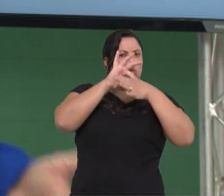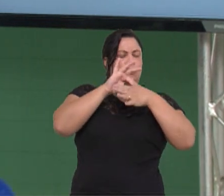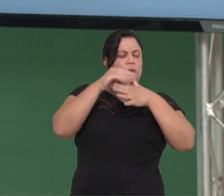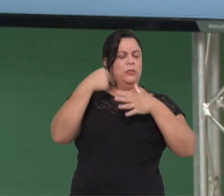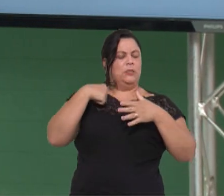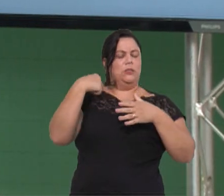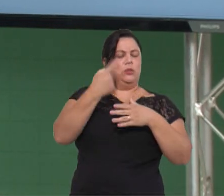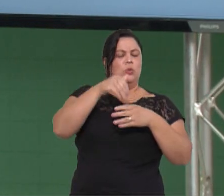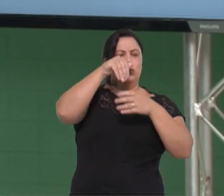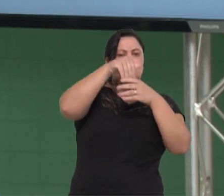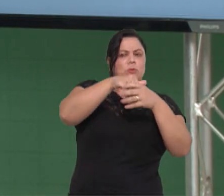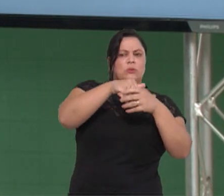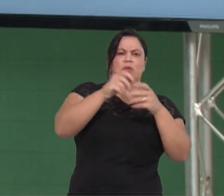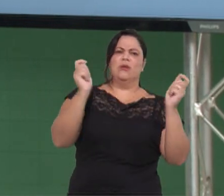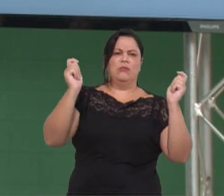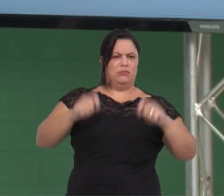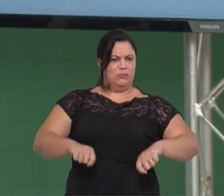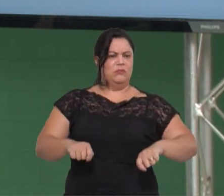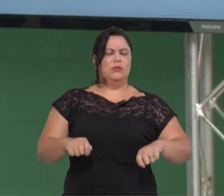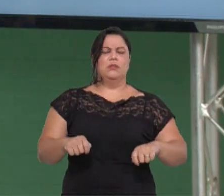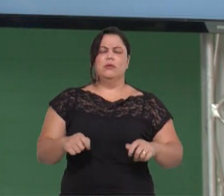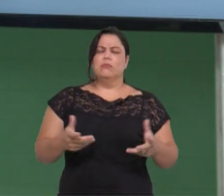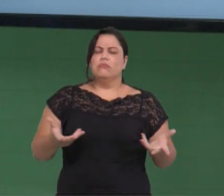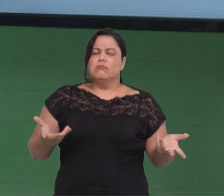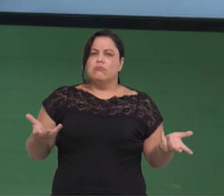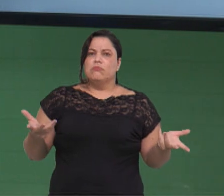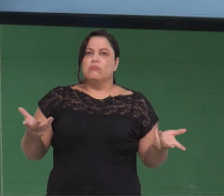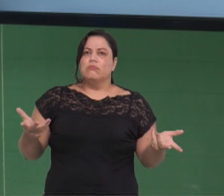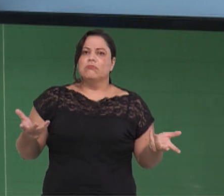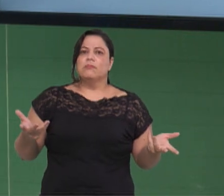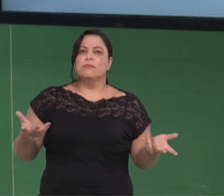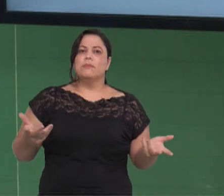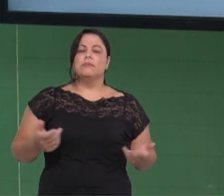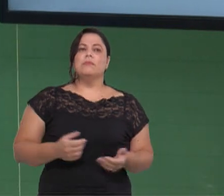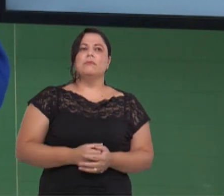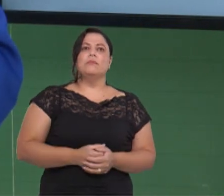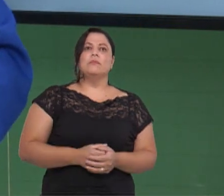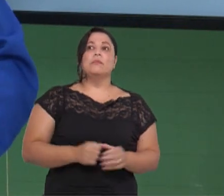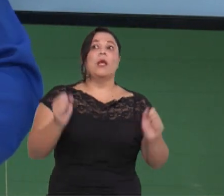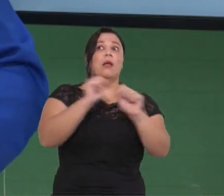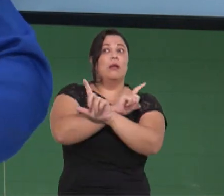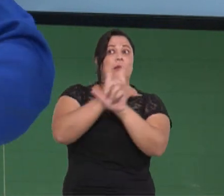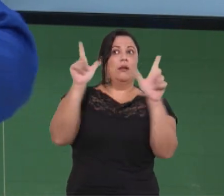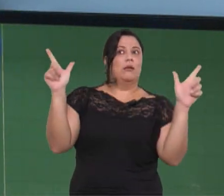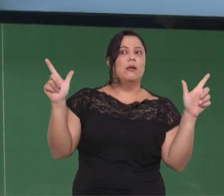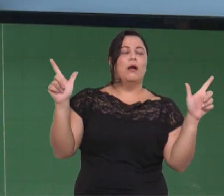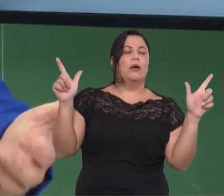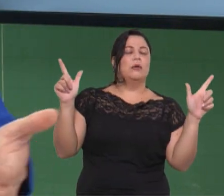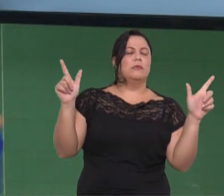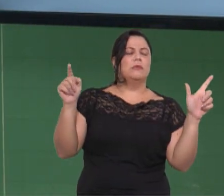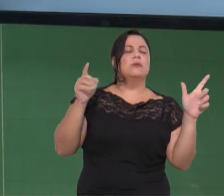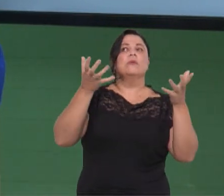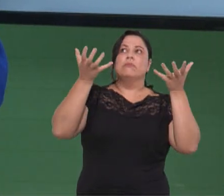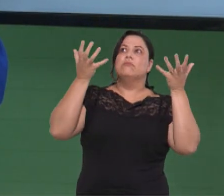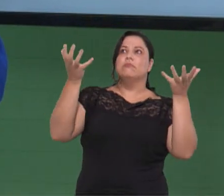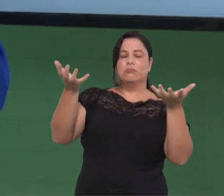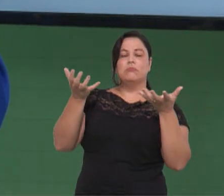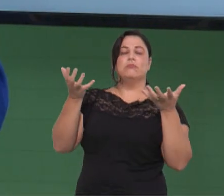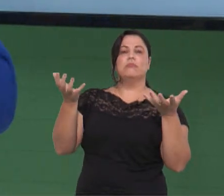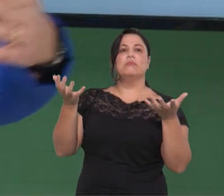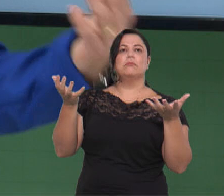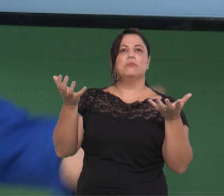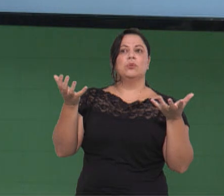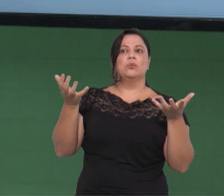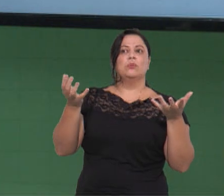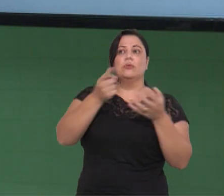valendo o investimento. É claro que é isso que nós esperamos e não